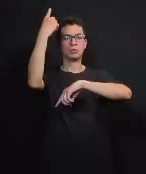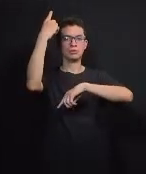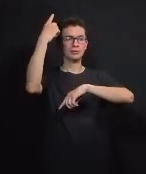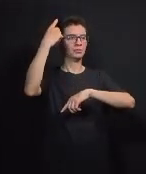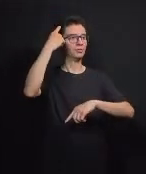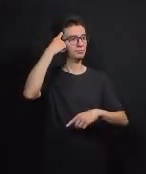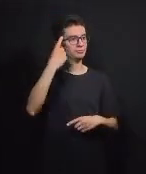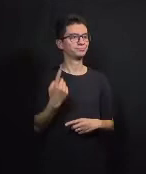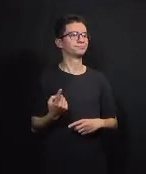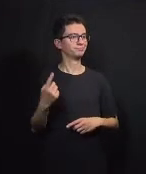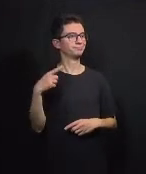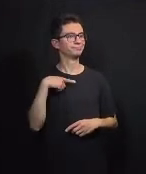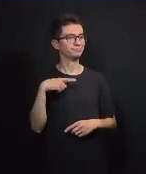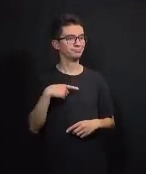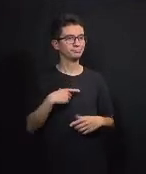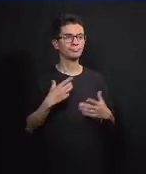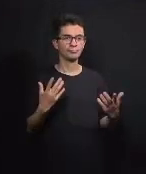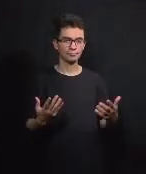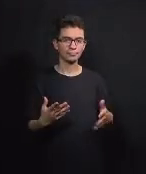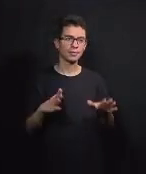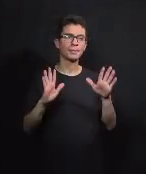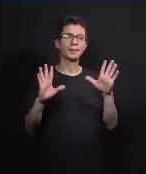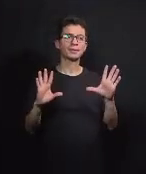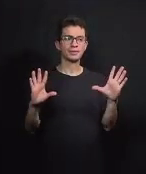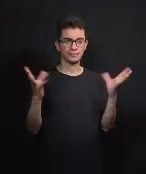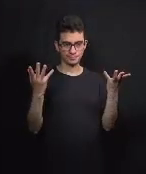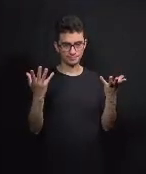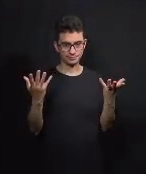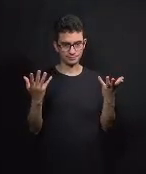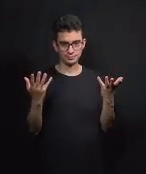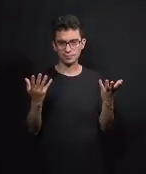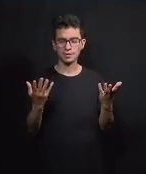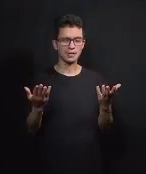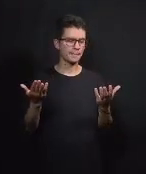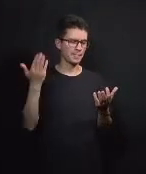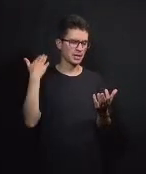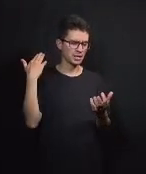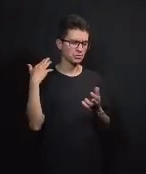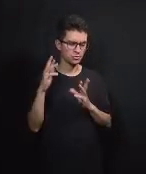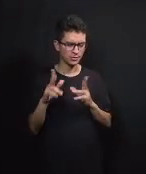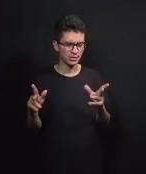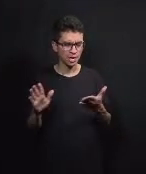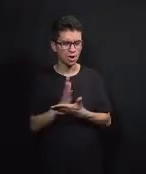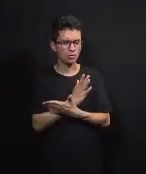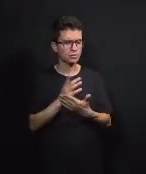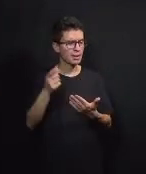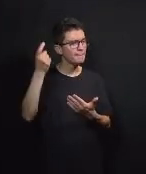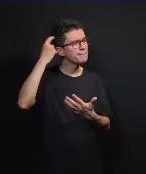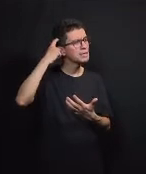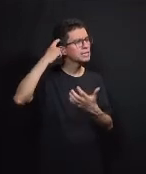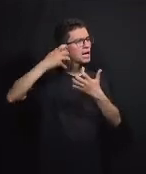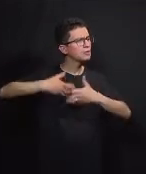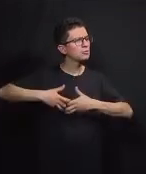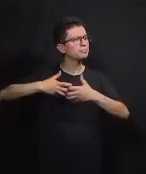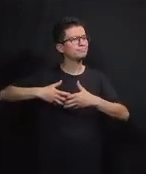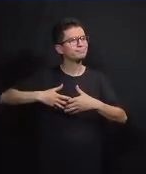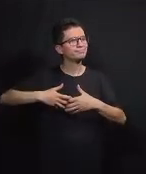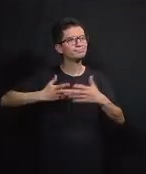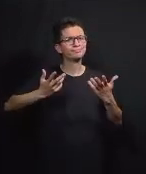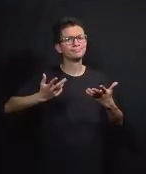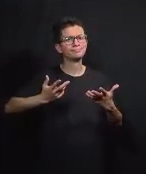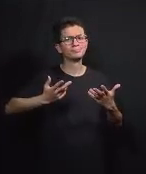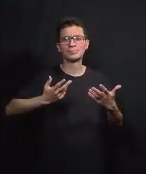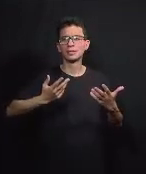não vou insistir nisso, mas que, ao contrário do que muitos pensaram, não deu passos